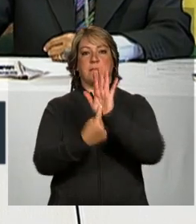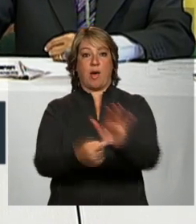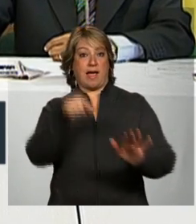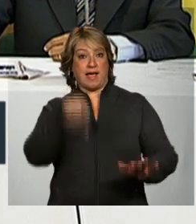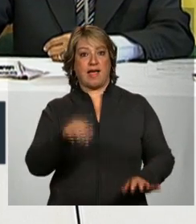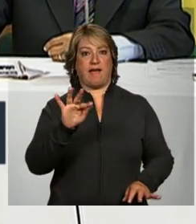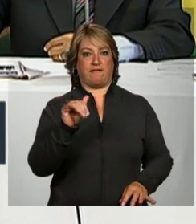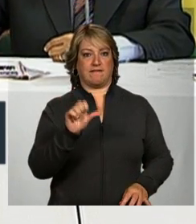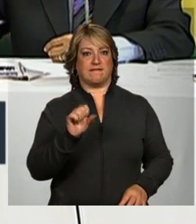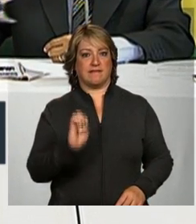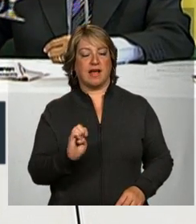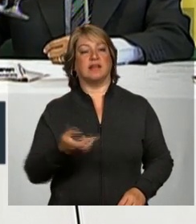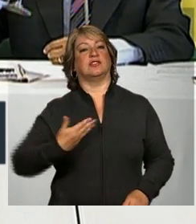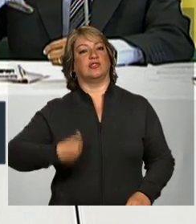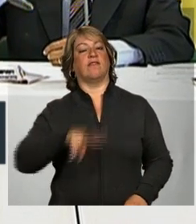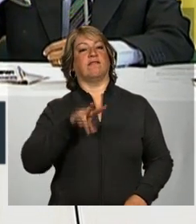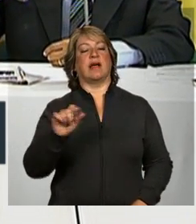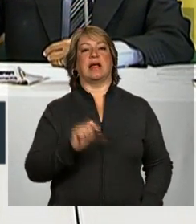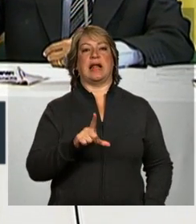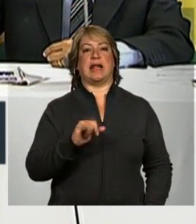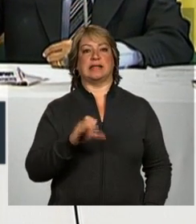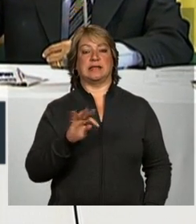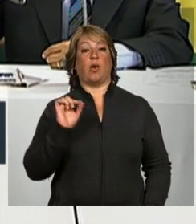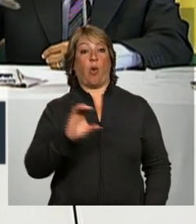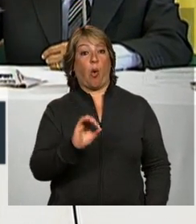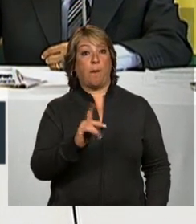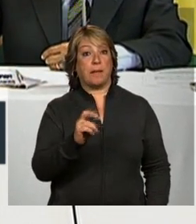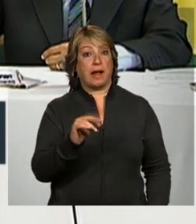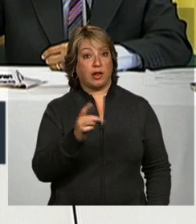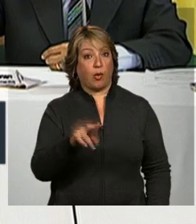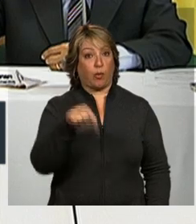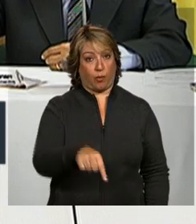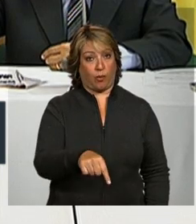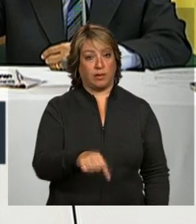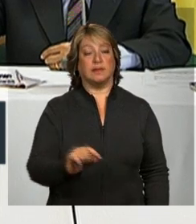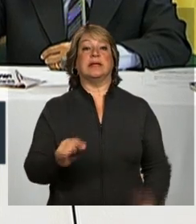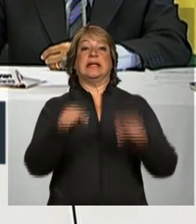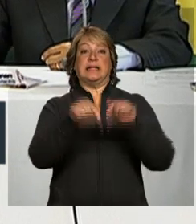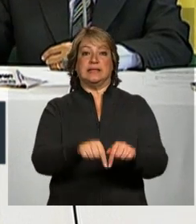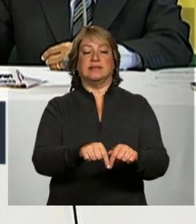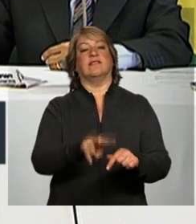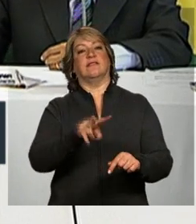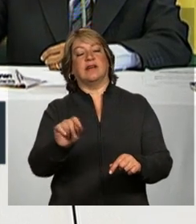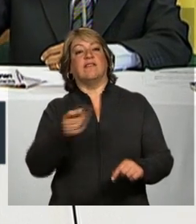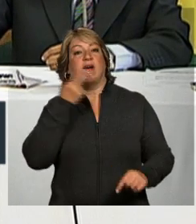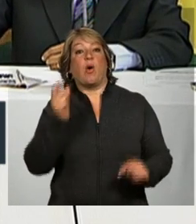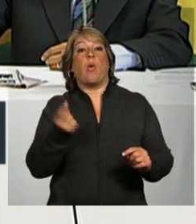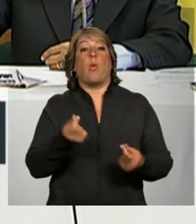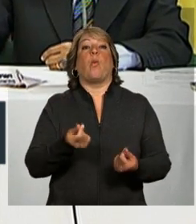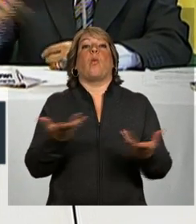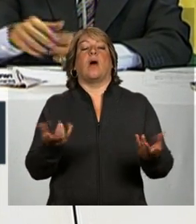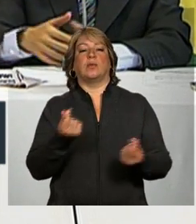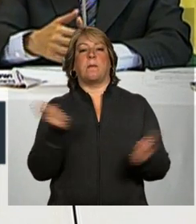fase a gente vai licitar o operador e o operador vai eh dizer quanto que ele